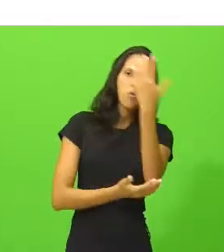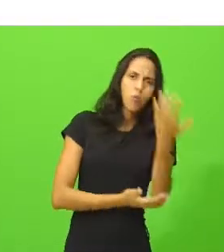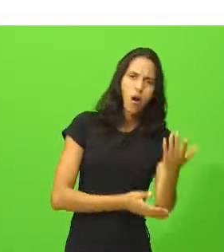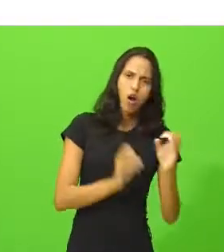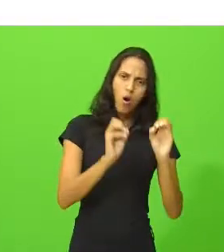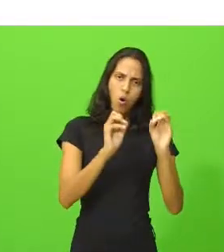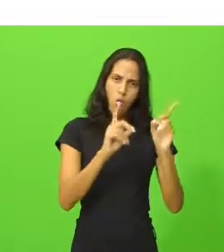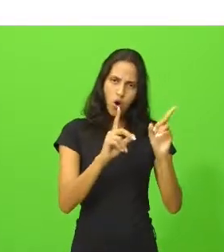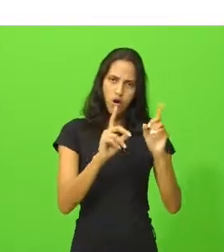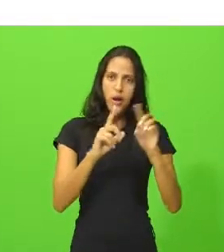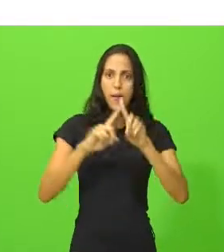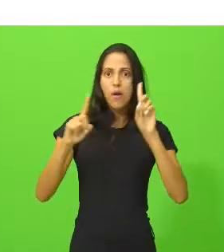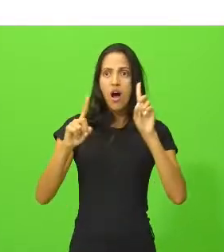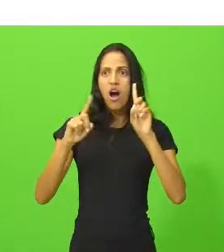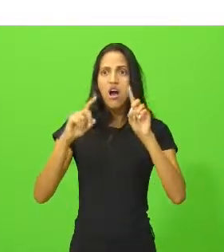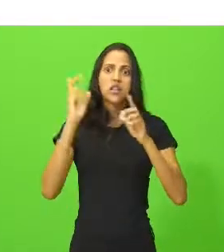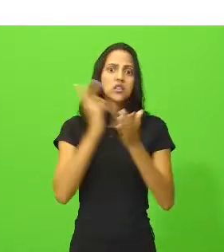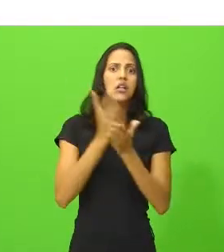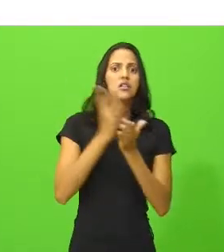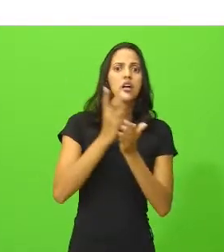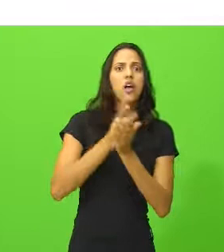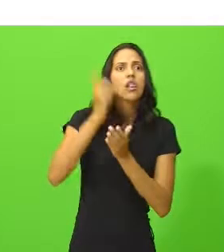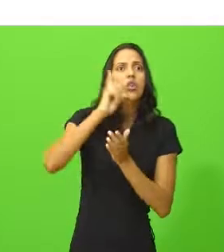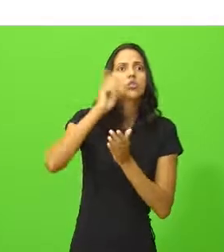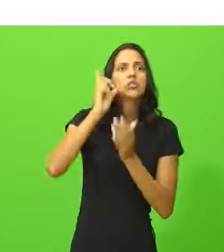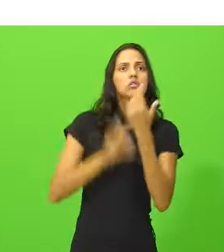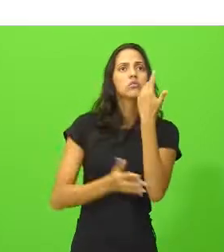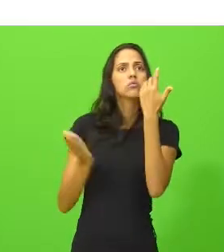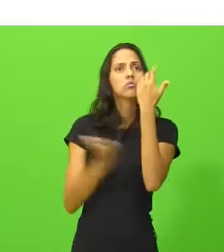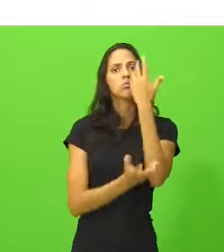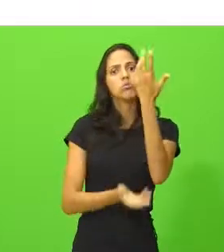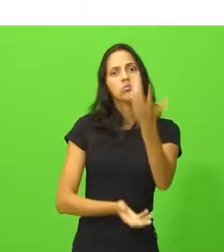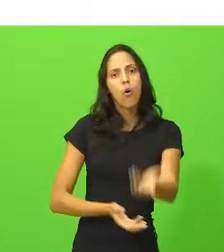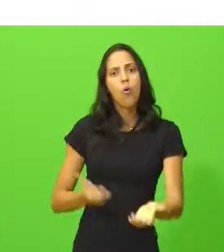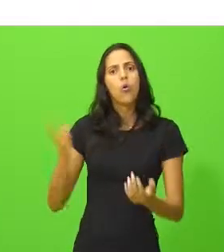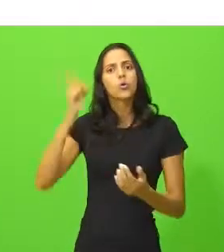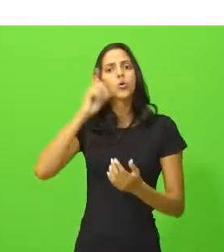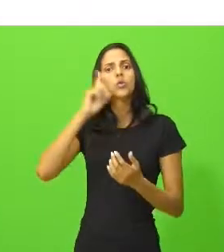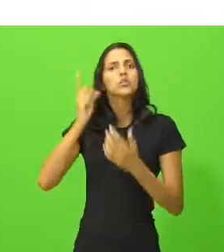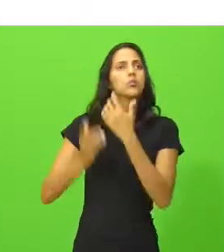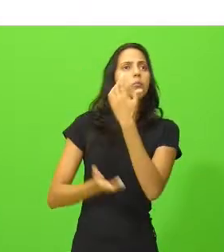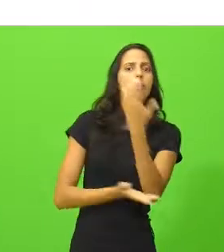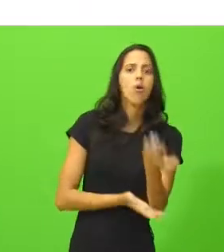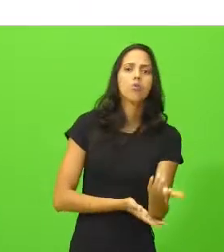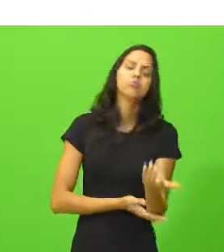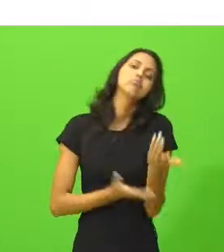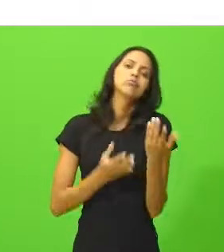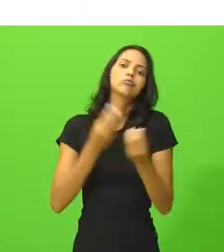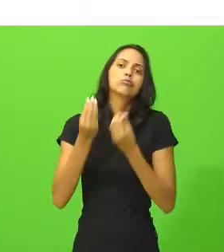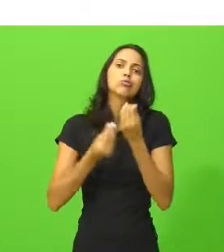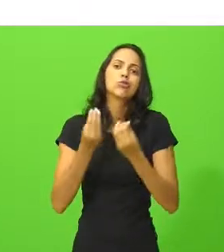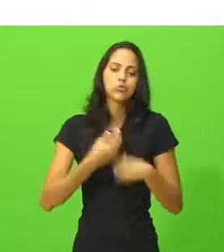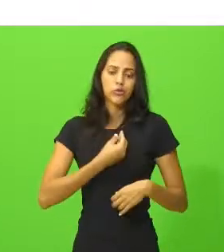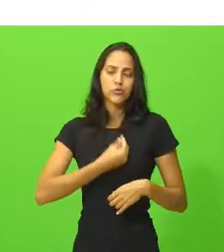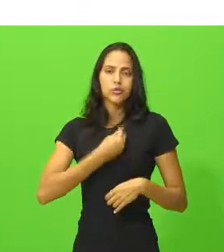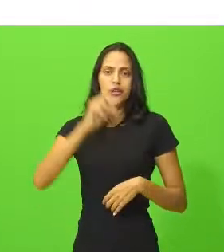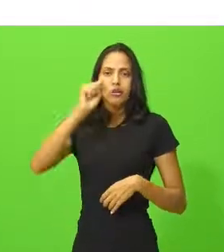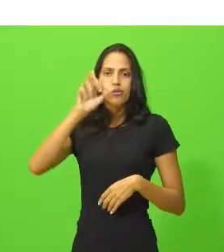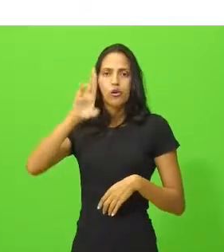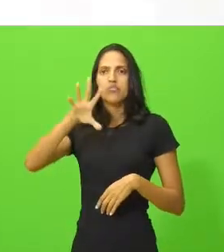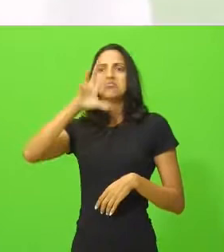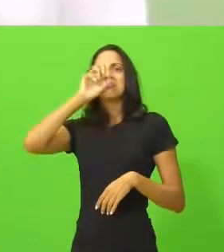né, dos estudos que haviam sido feitos, né, por profissionais na época. Então, isso aí foi o